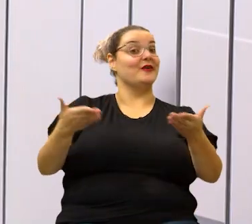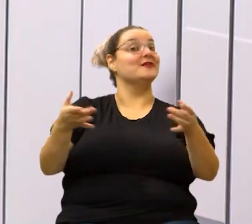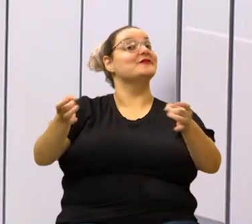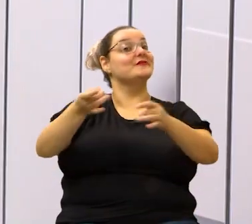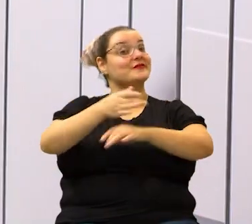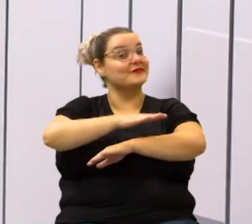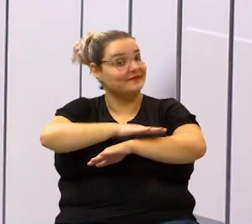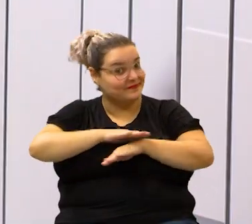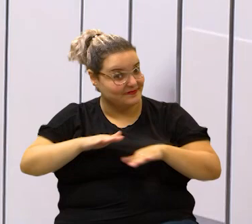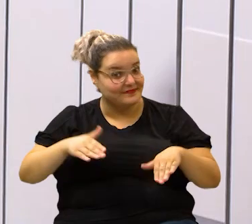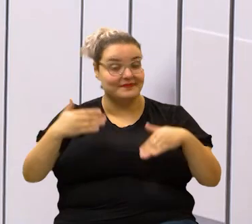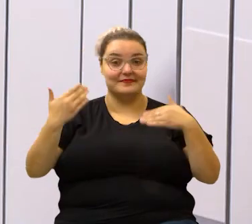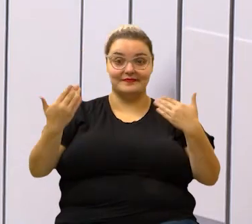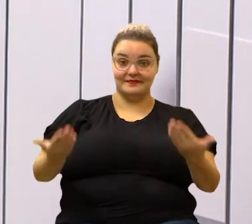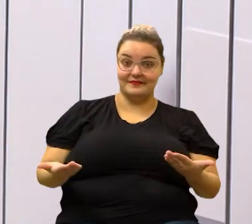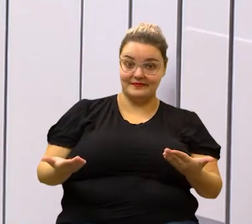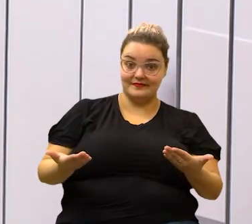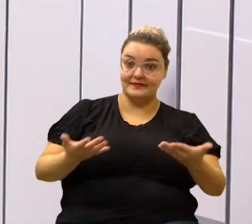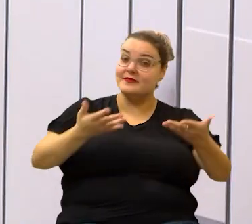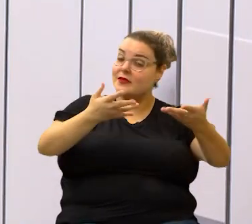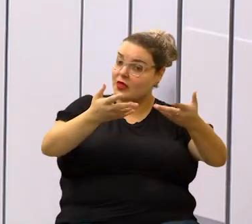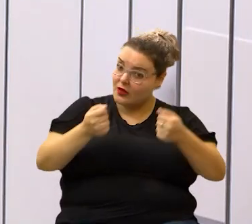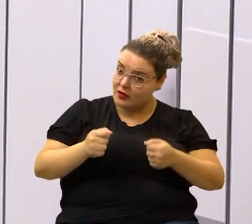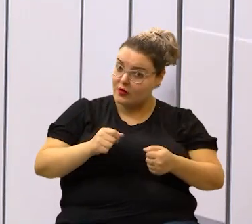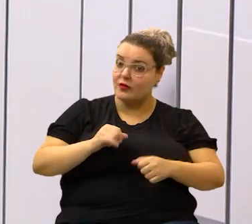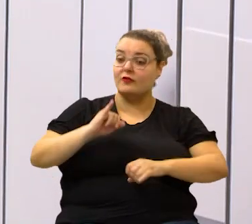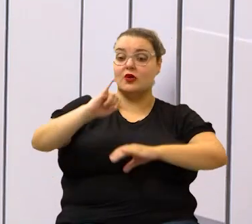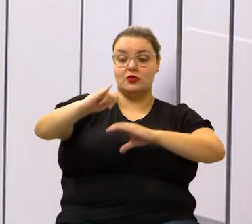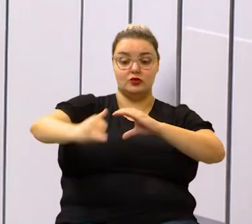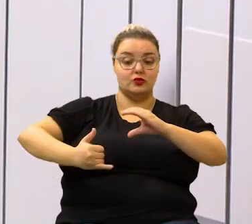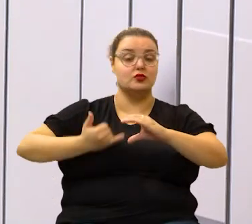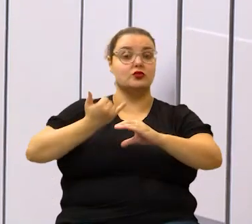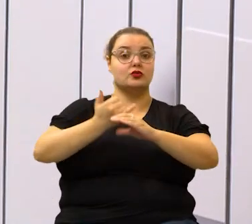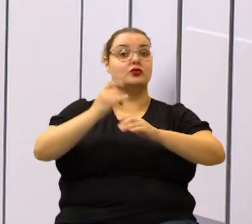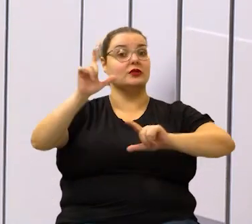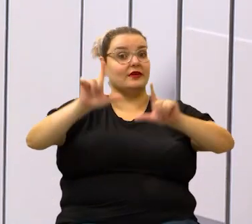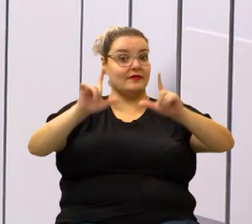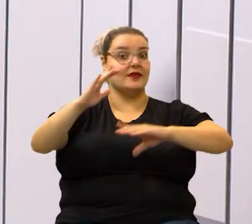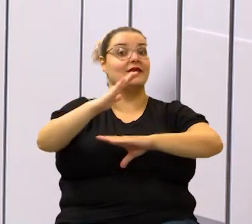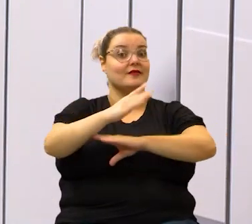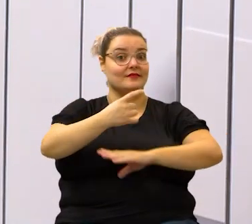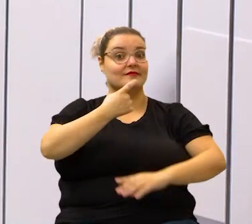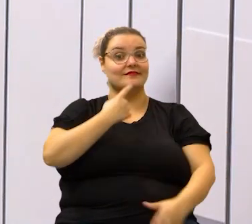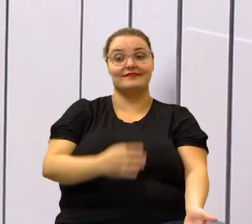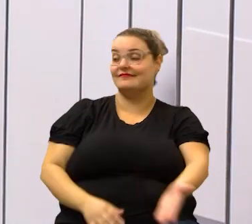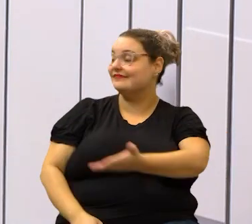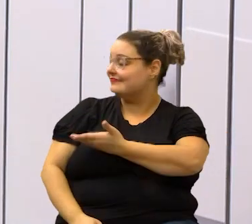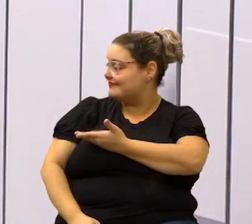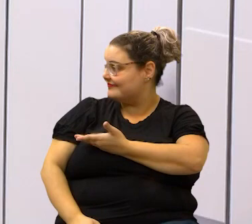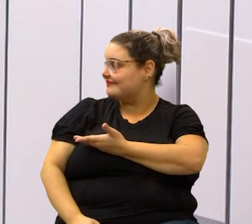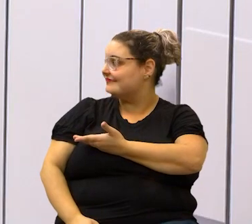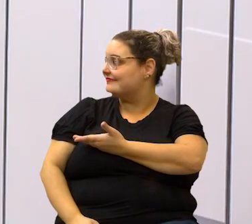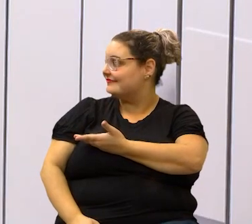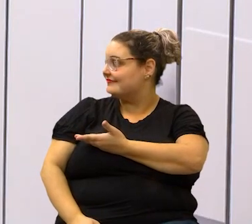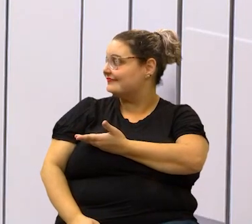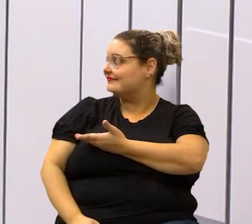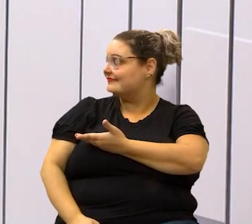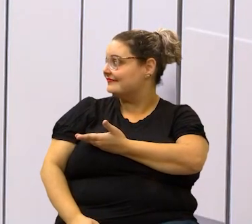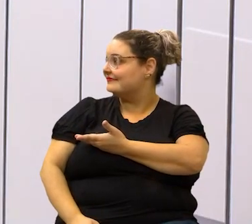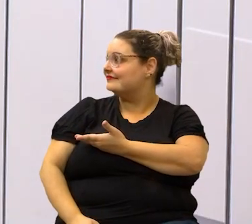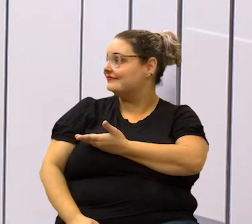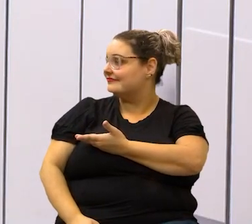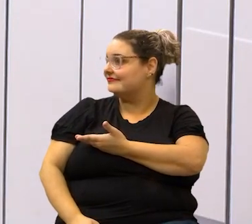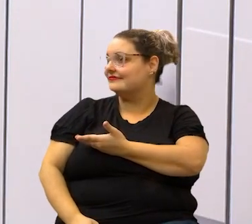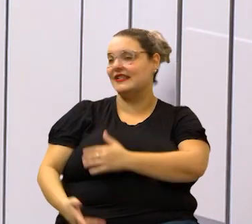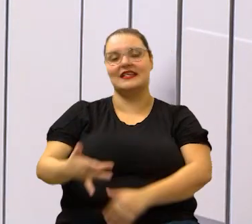Agora encerra por aqui. Convido vocês a ir no YouTube da TV Câmara Campinas a assistir os outros programas da nossa